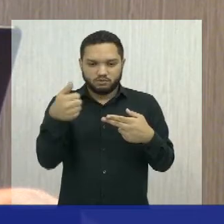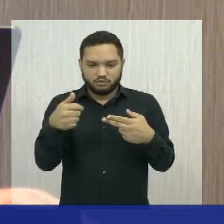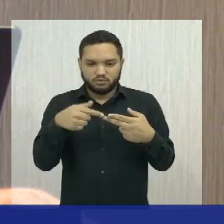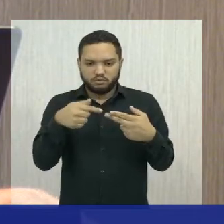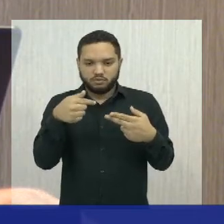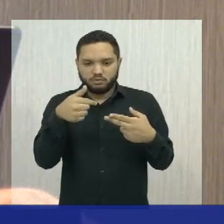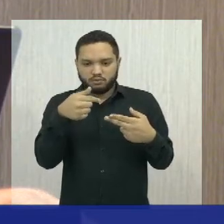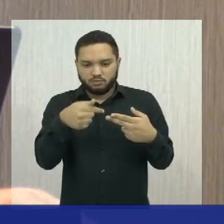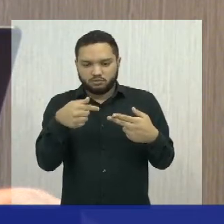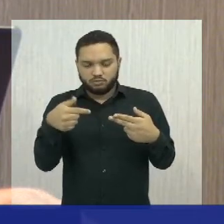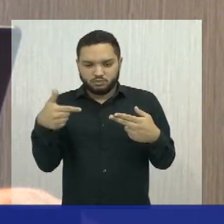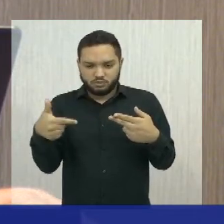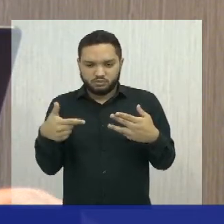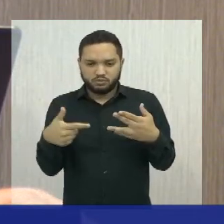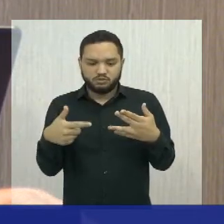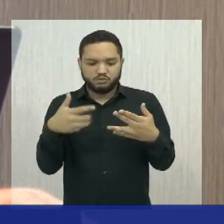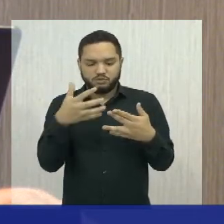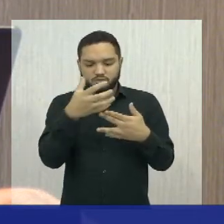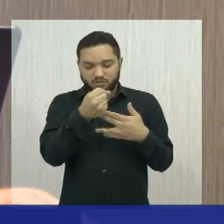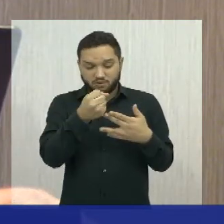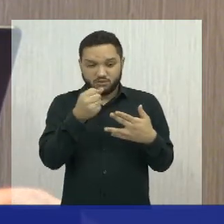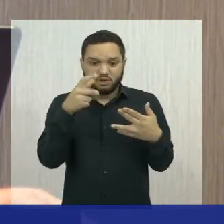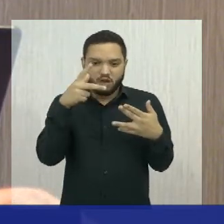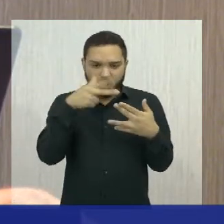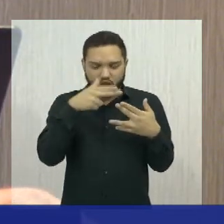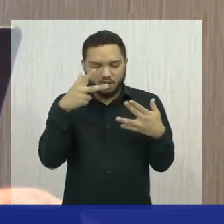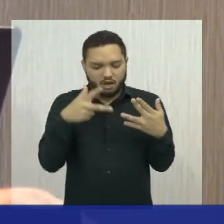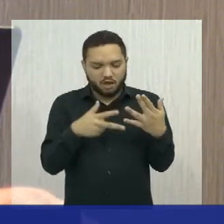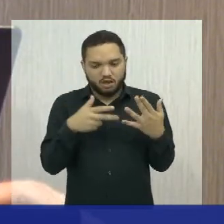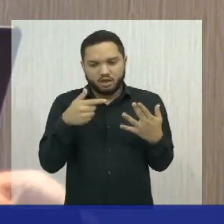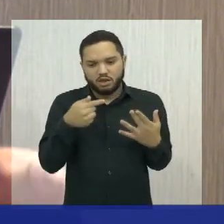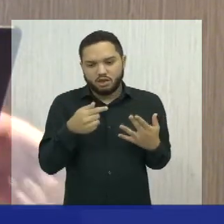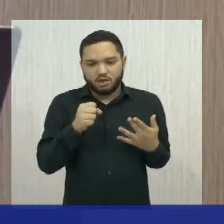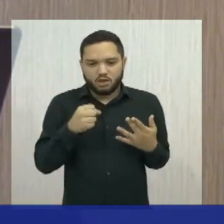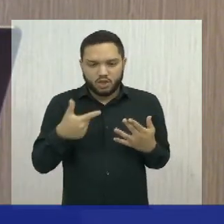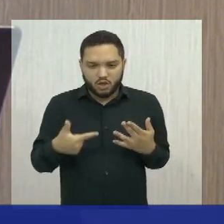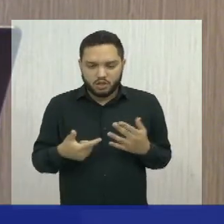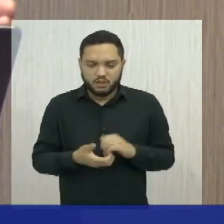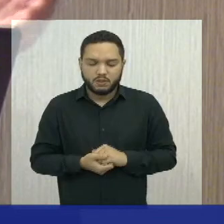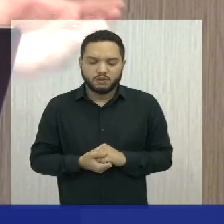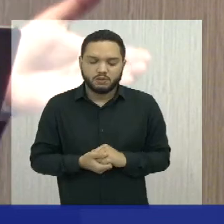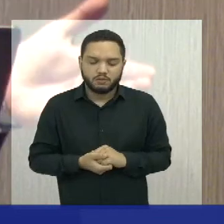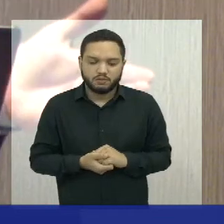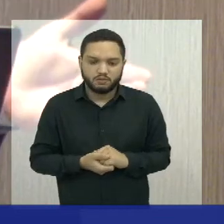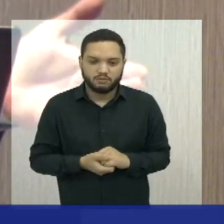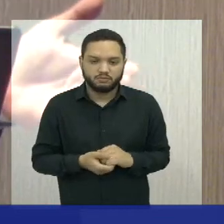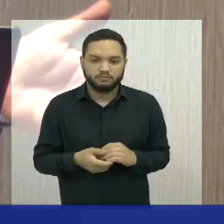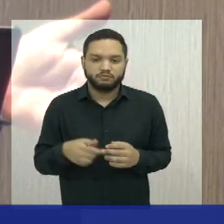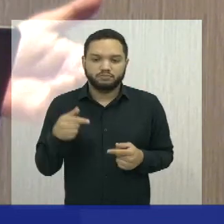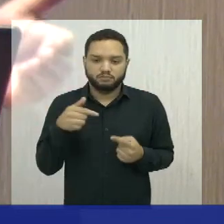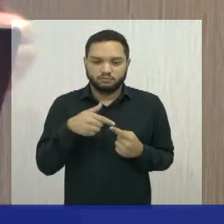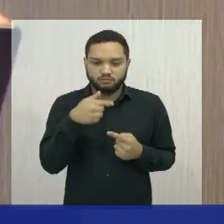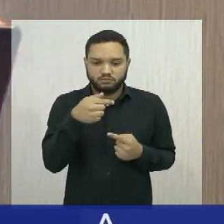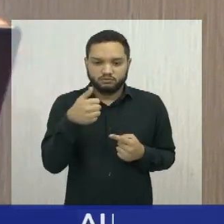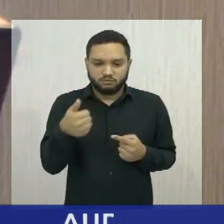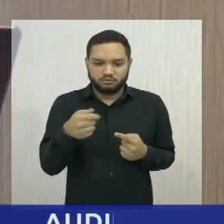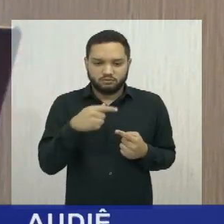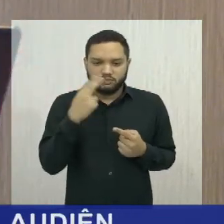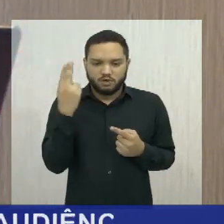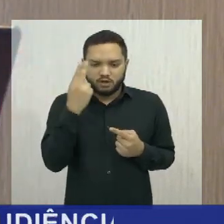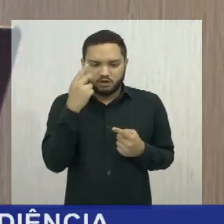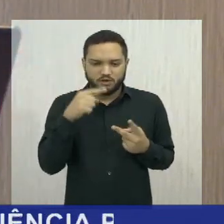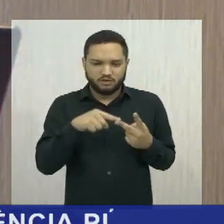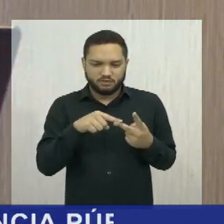772, ele chega no 782. E aí a questão que o 771, a infração é gravíssima,